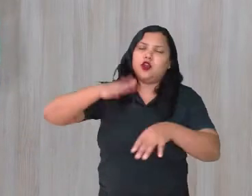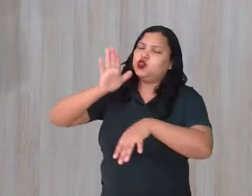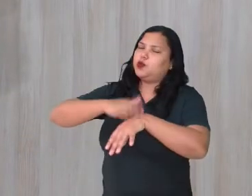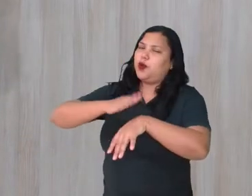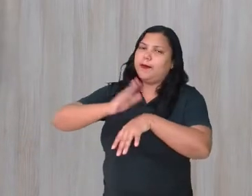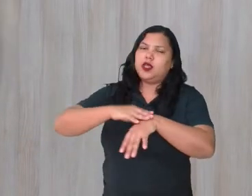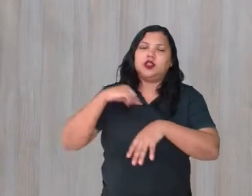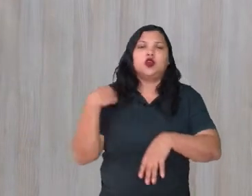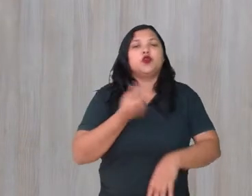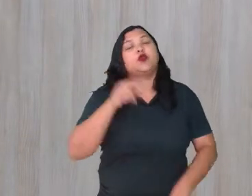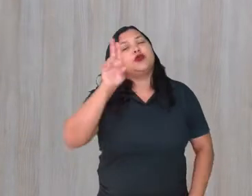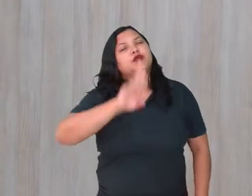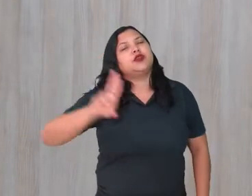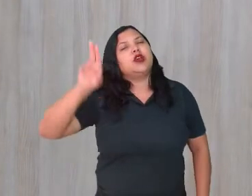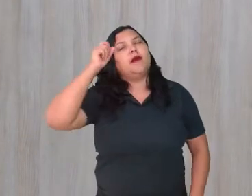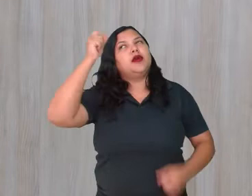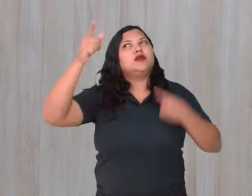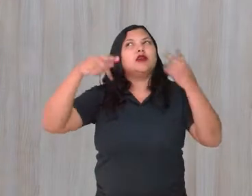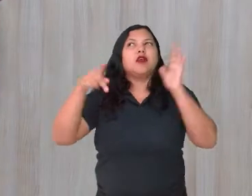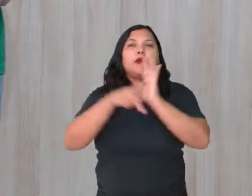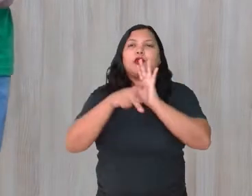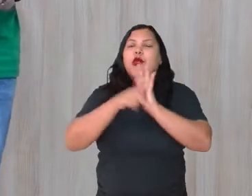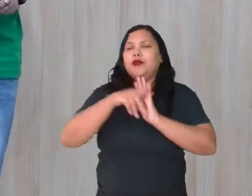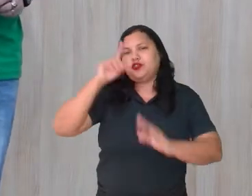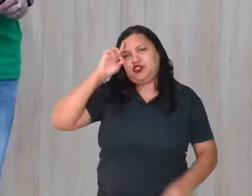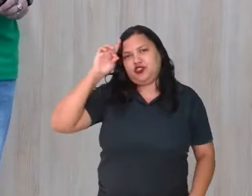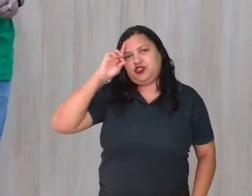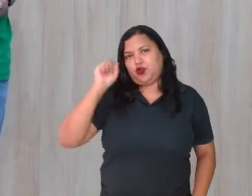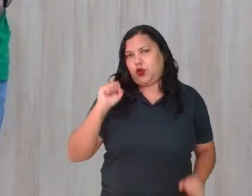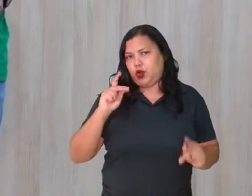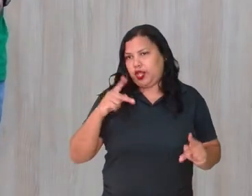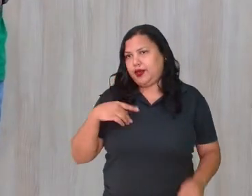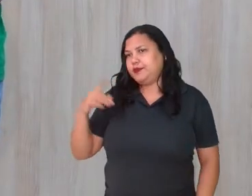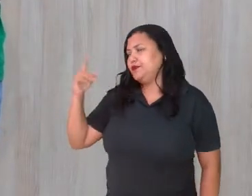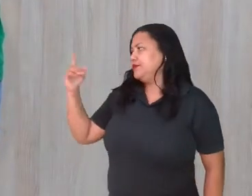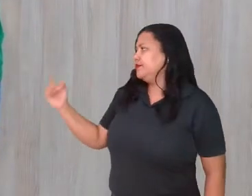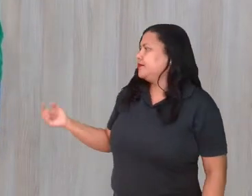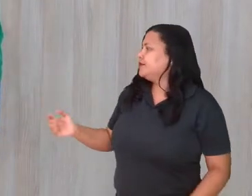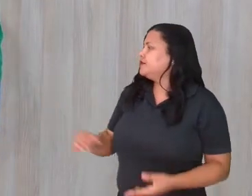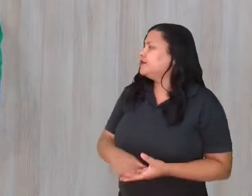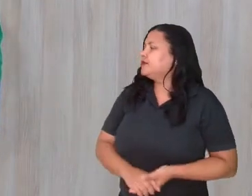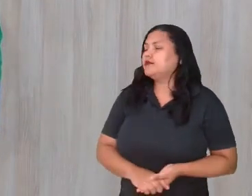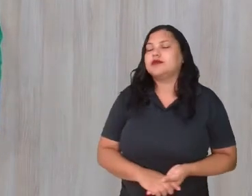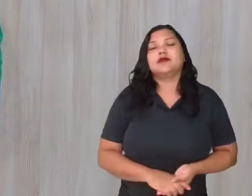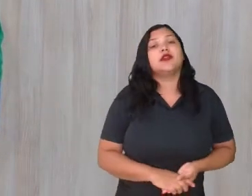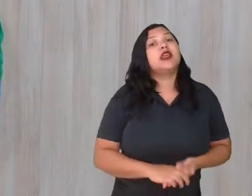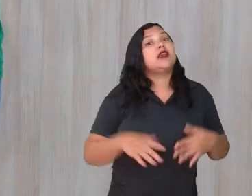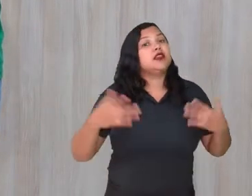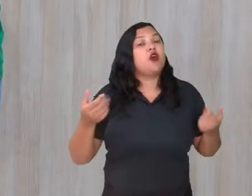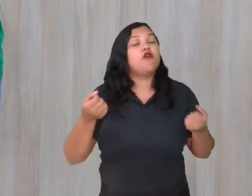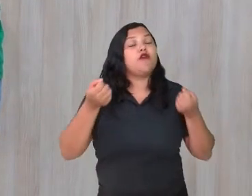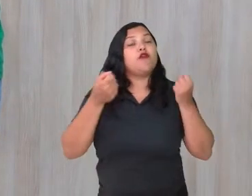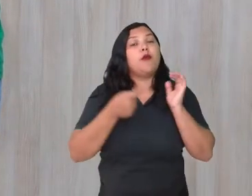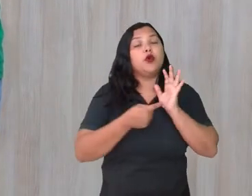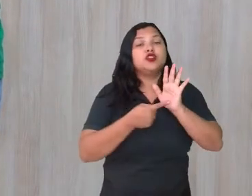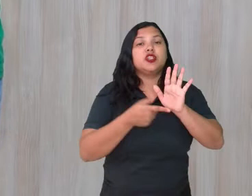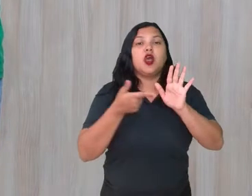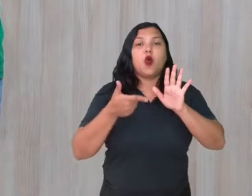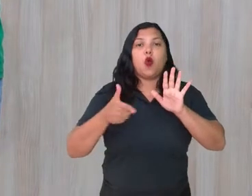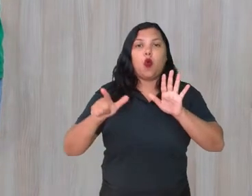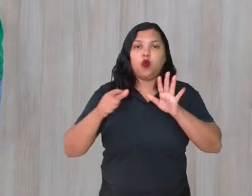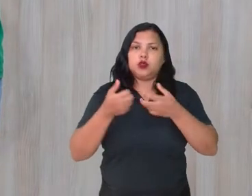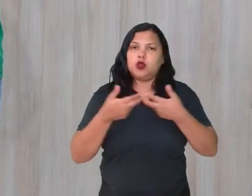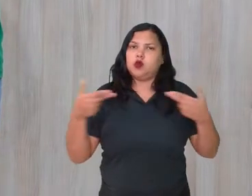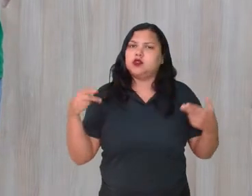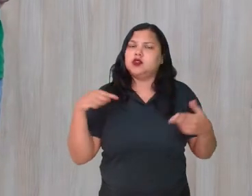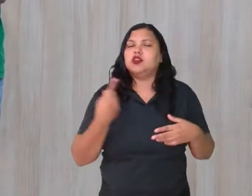trabalha com essa ideia de maneira intuitiva, tá certo? Nessa parte agora eu vou trazer outra situação onde a gente vai fazer também